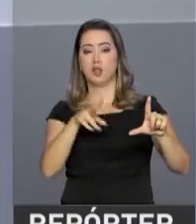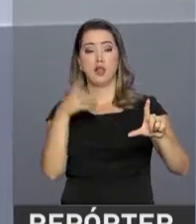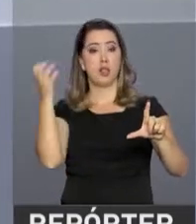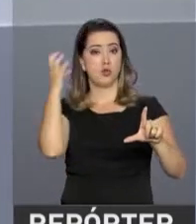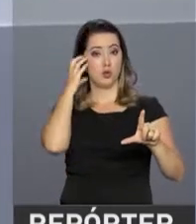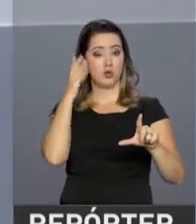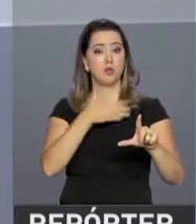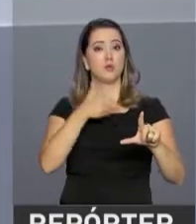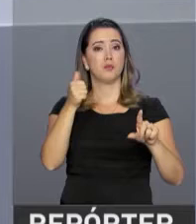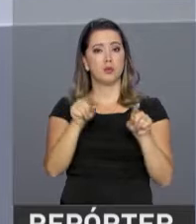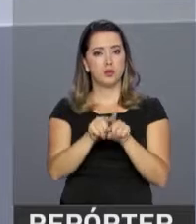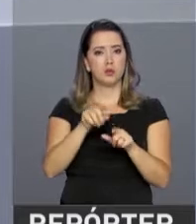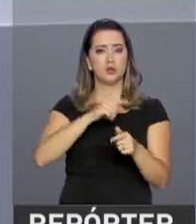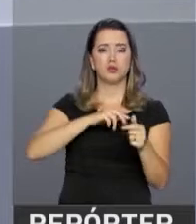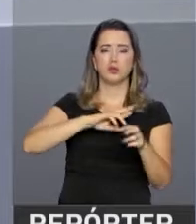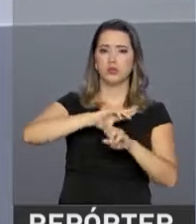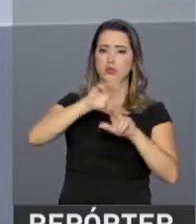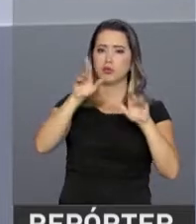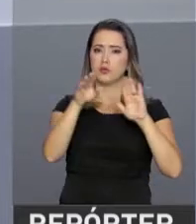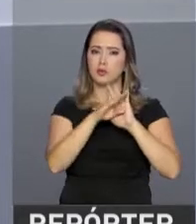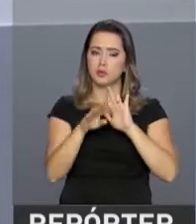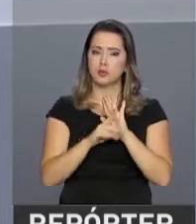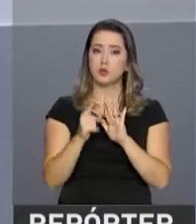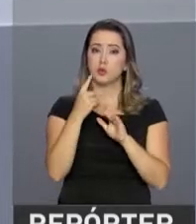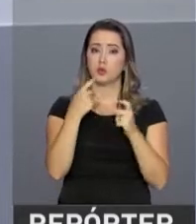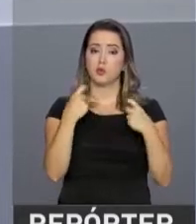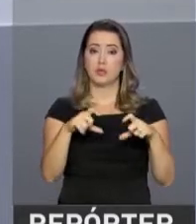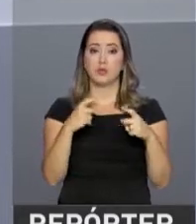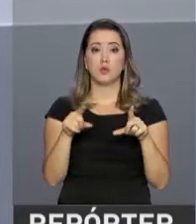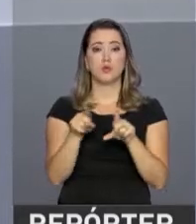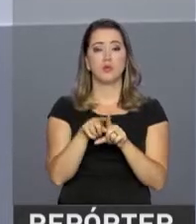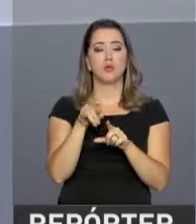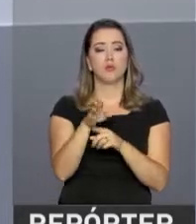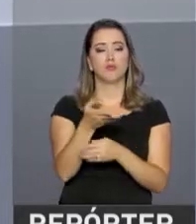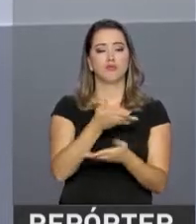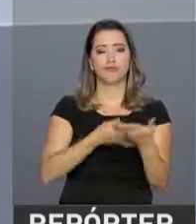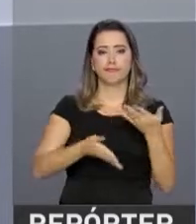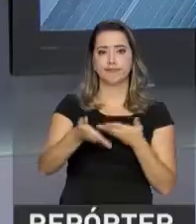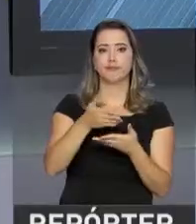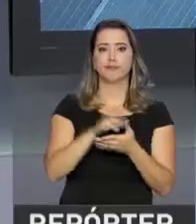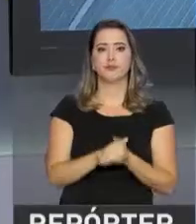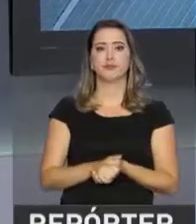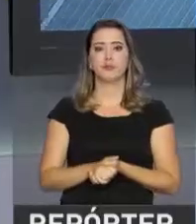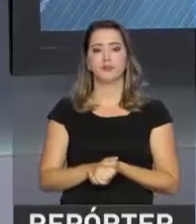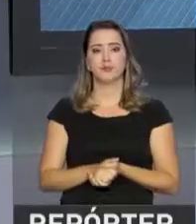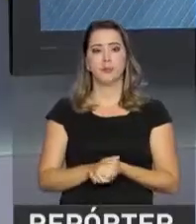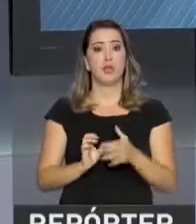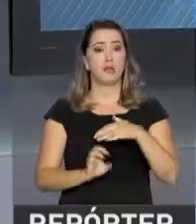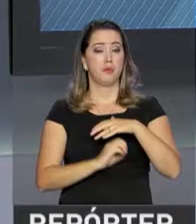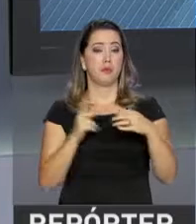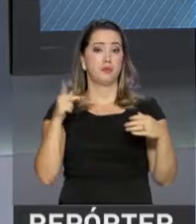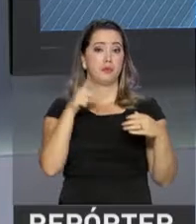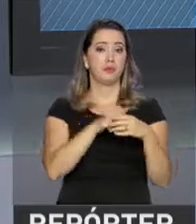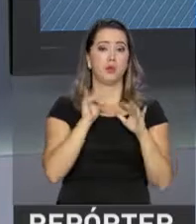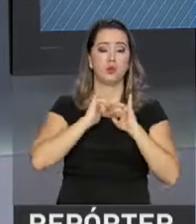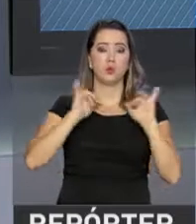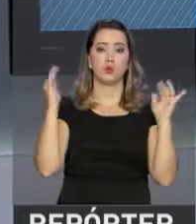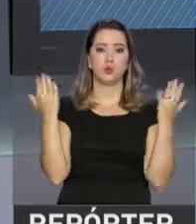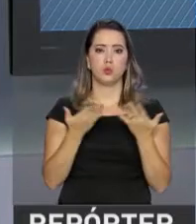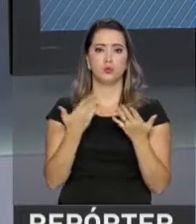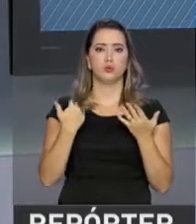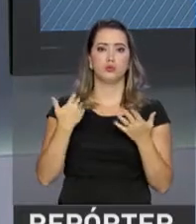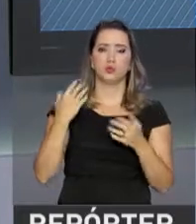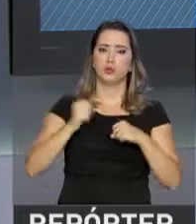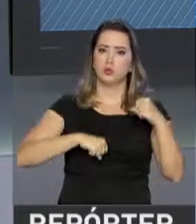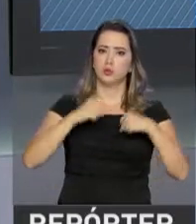transmissão de diferentes programações em um mesmo canal e interatividade a petrobras anunciou hoje que a produção